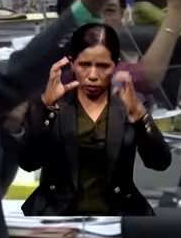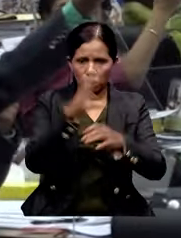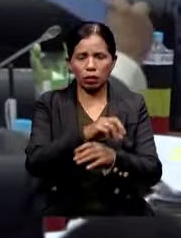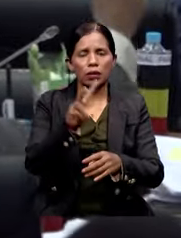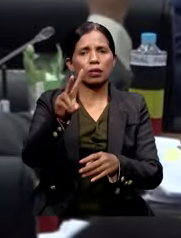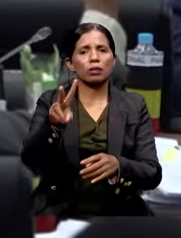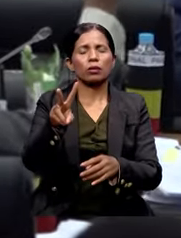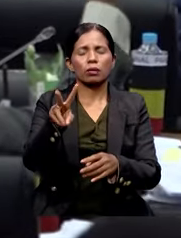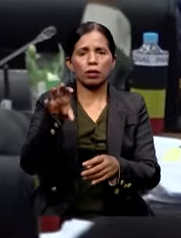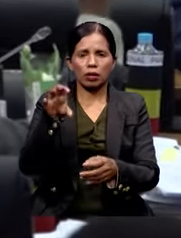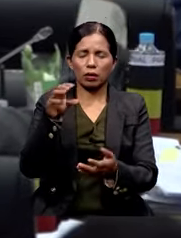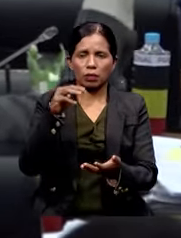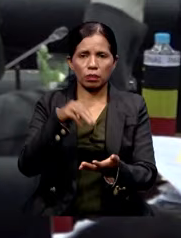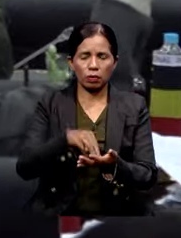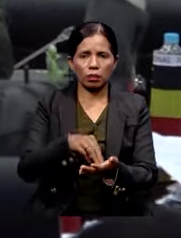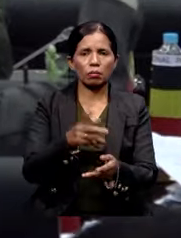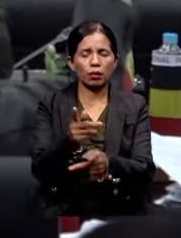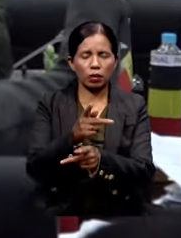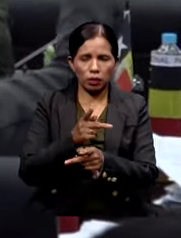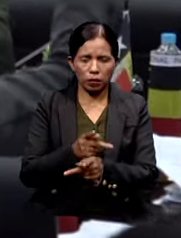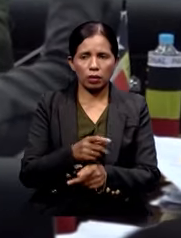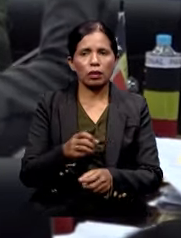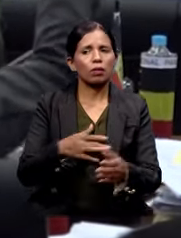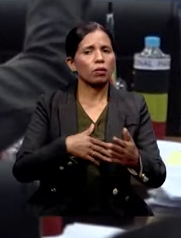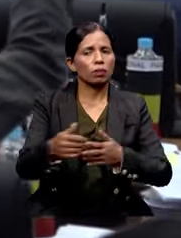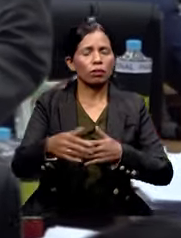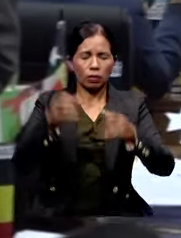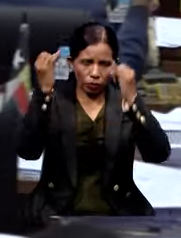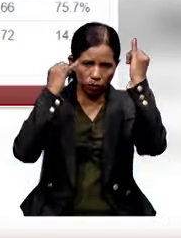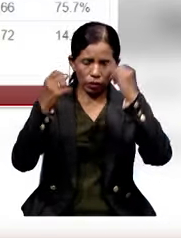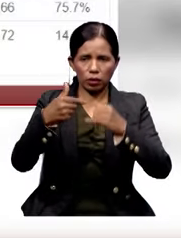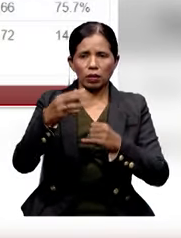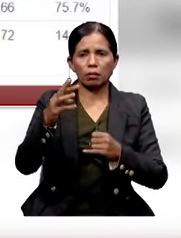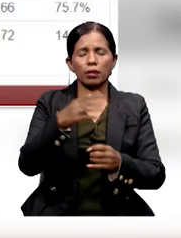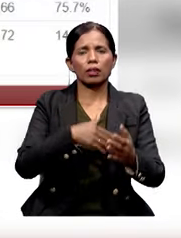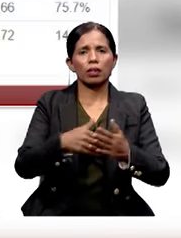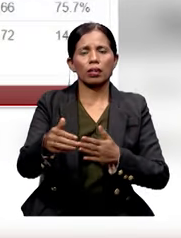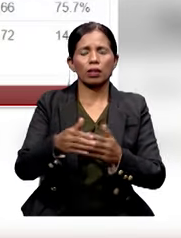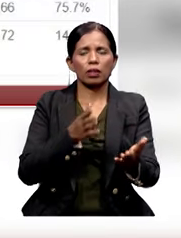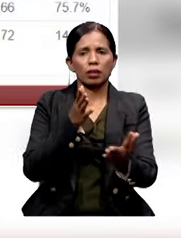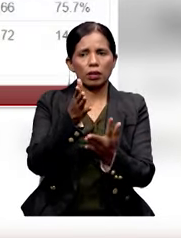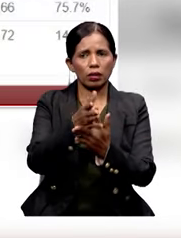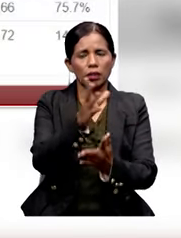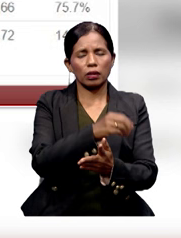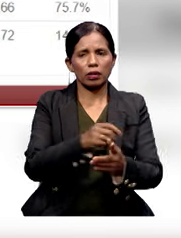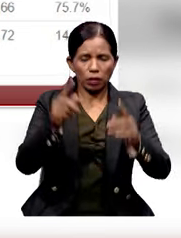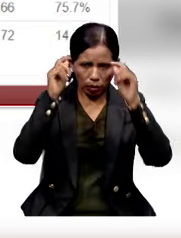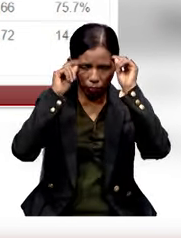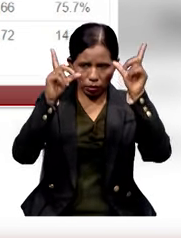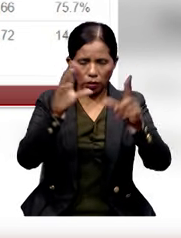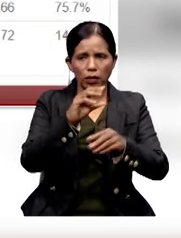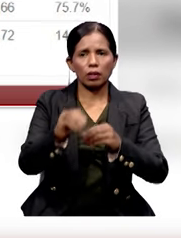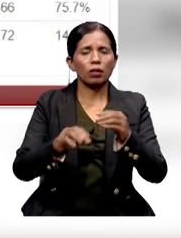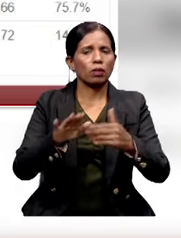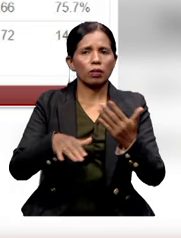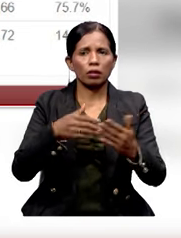Resin, ba proteção social. Conforme informação de BEMAC GMN acessa e a portal Transferência Timor-Leste, quase a